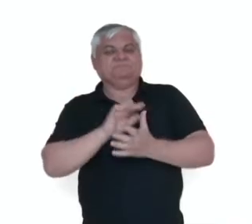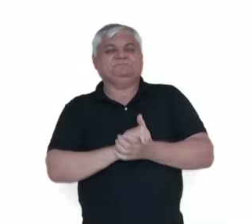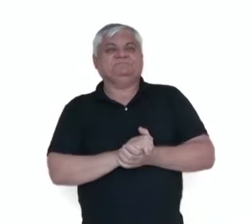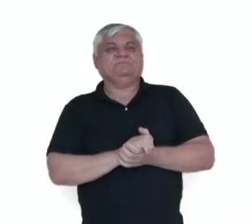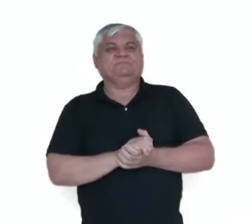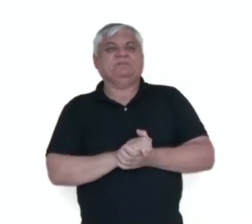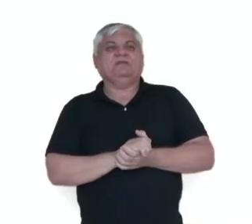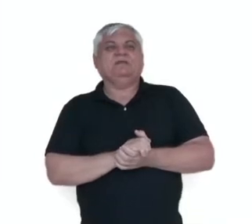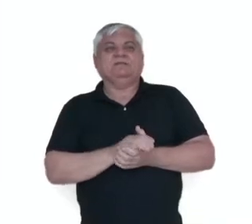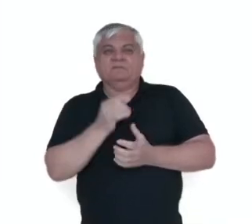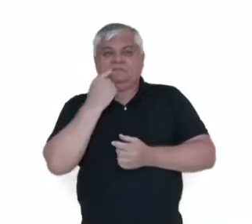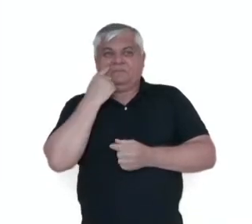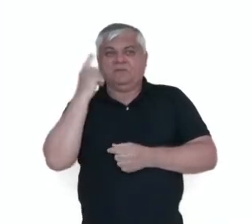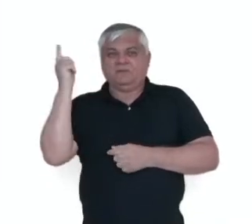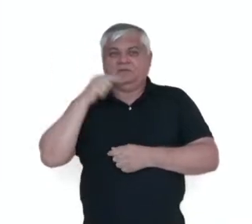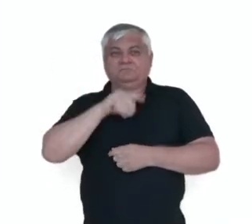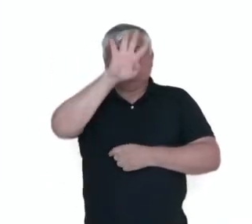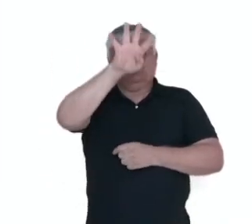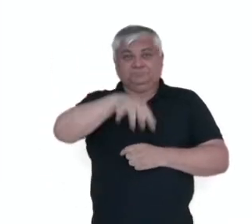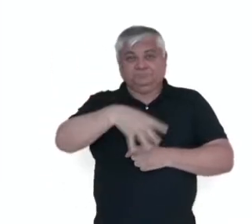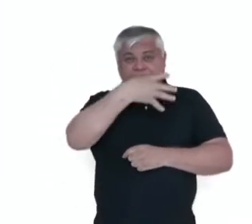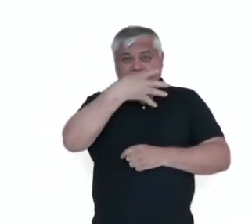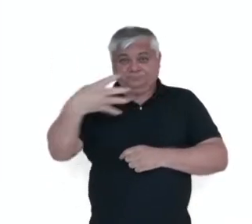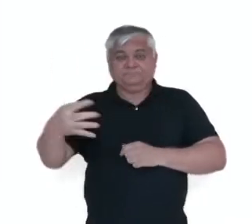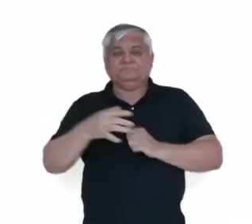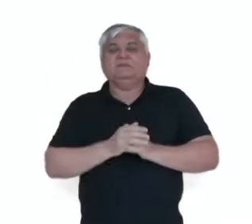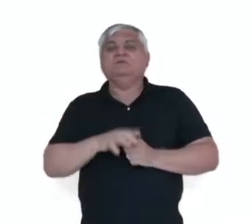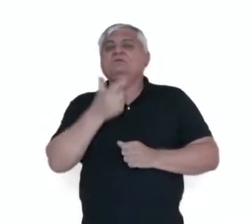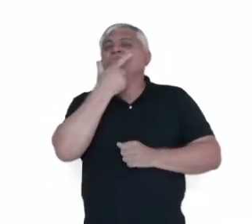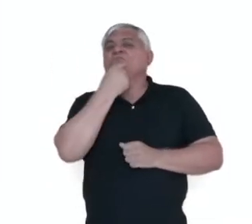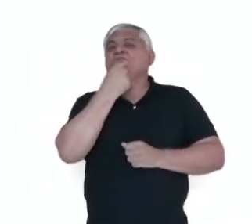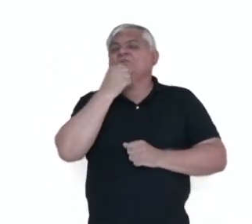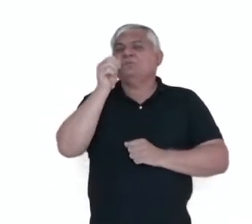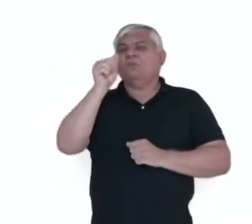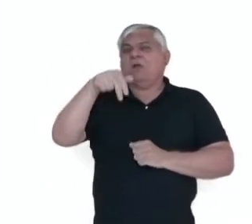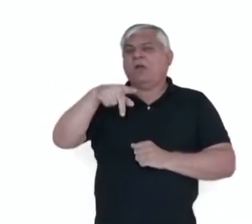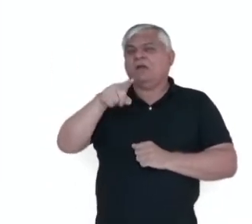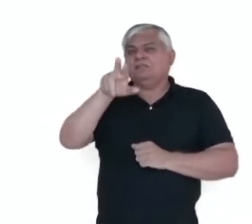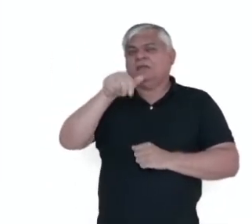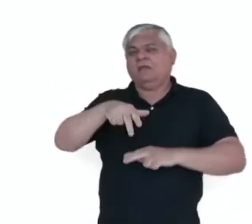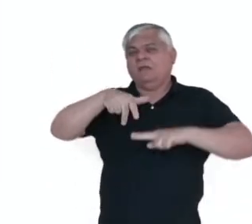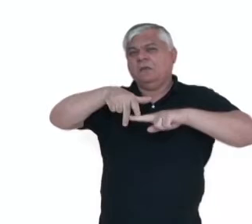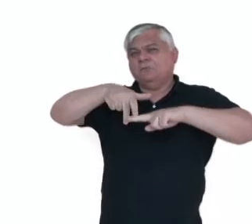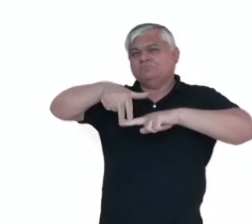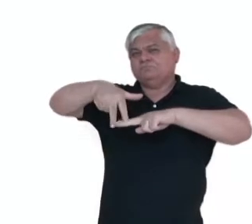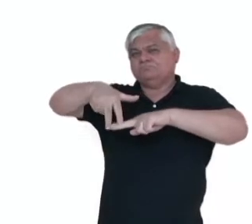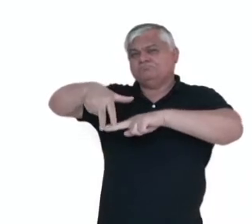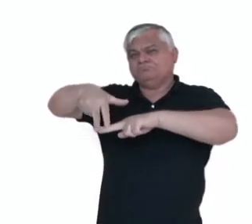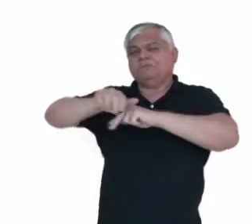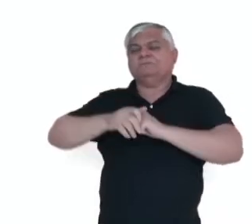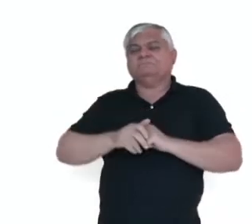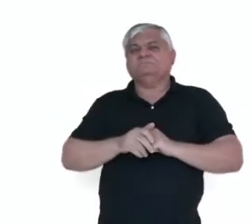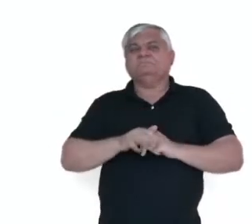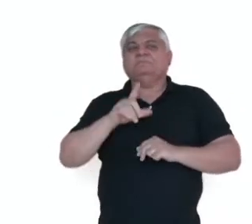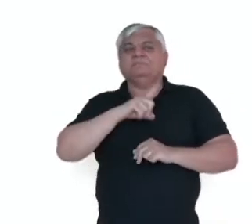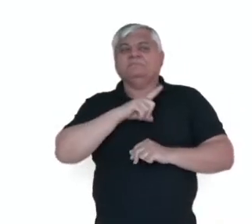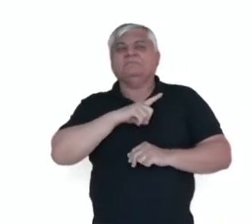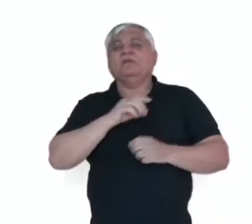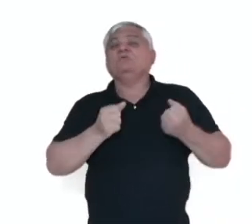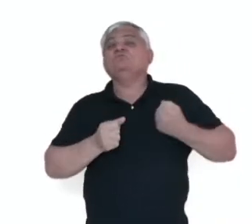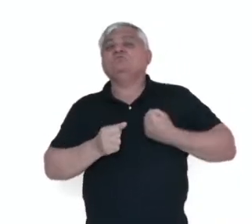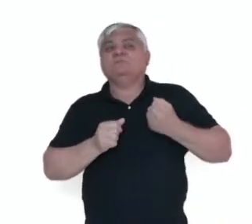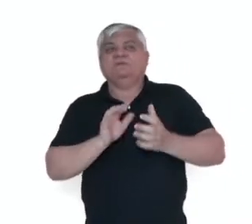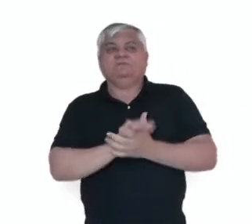quadro abaixo apresenta o deslocamento de André em seu skate por meio de alguns